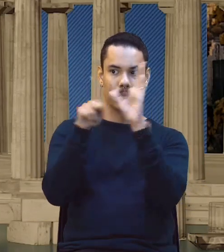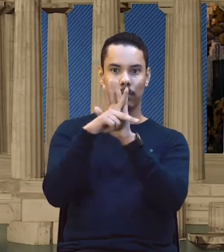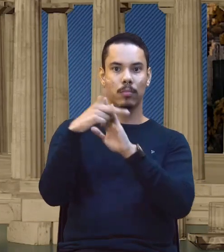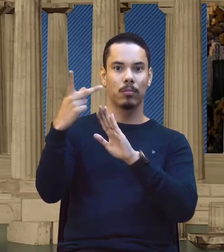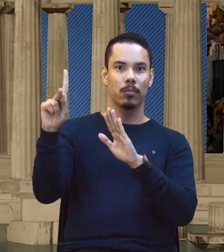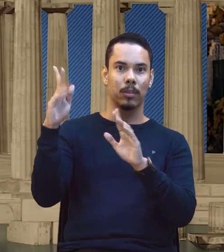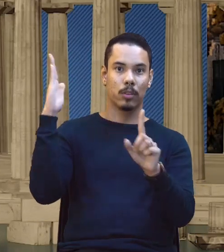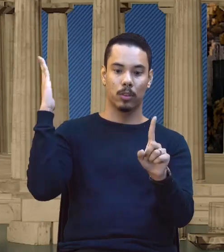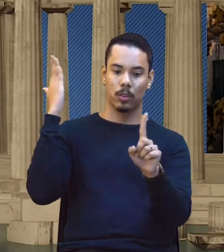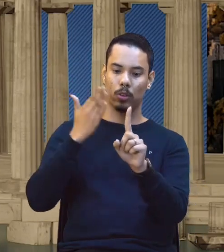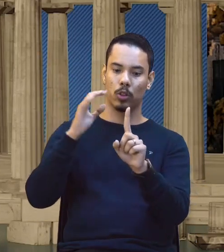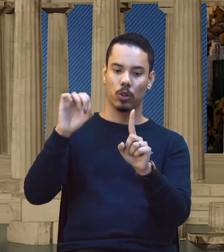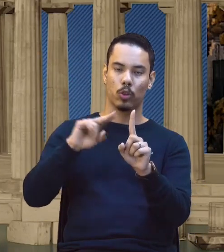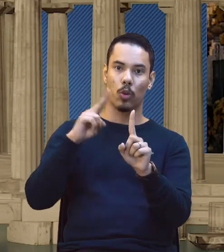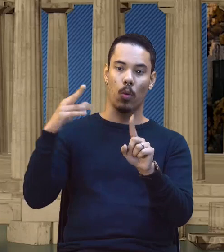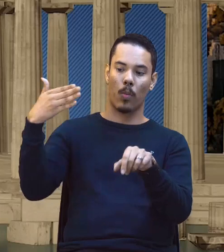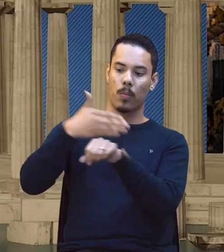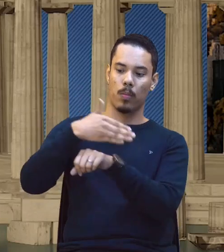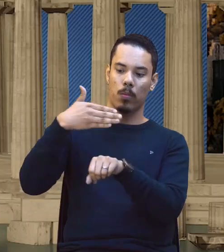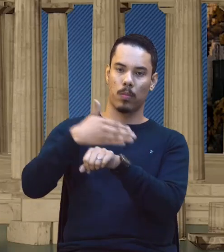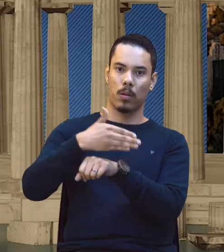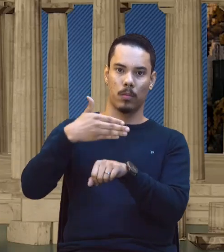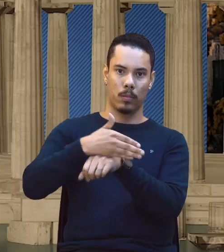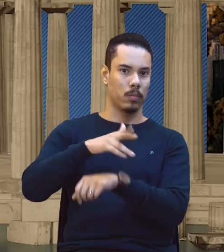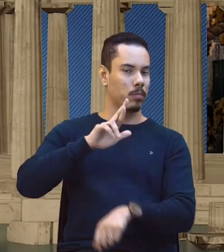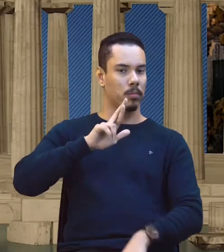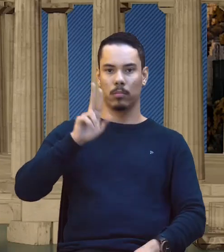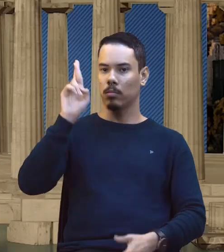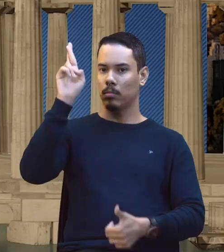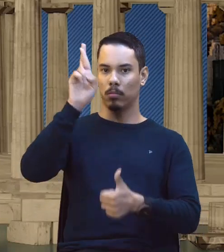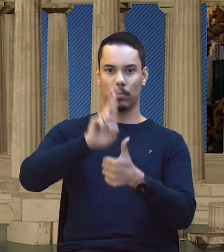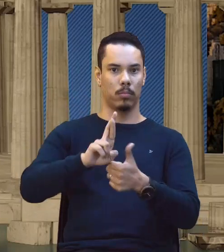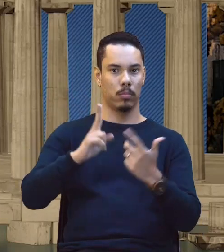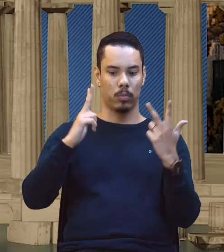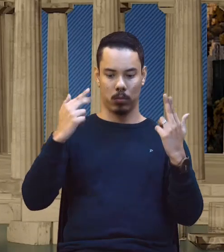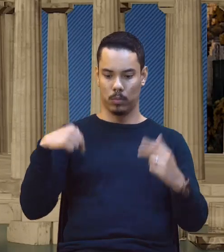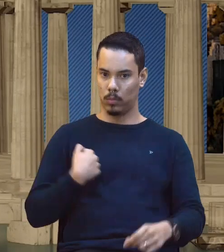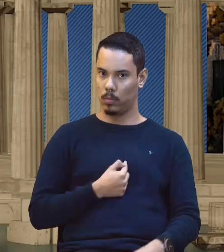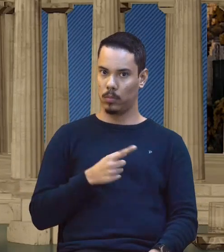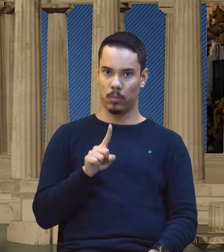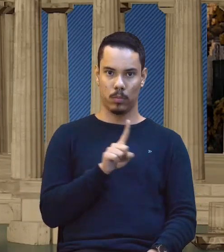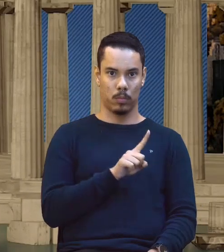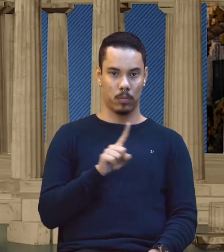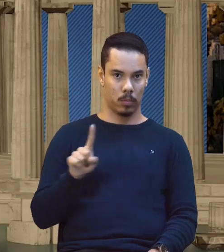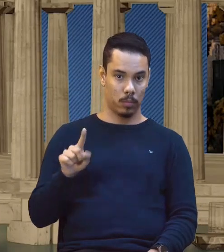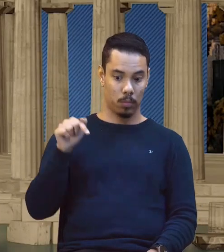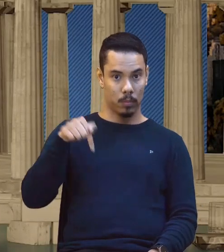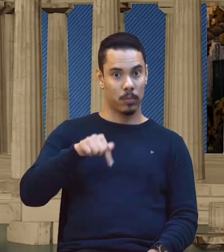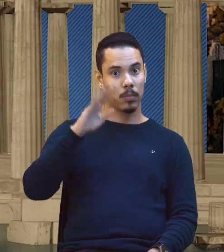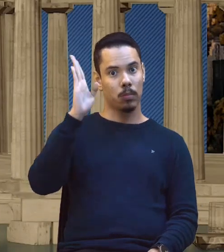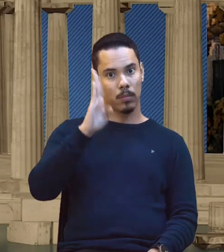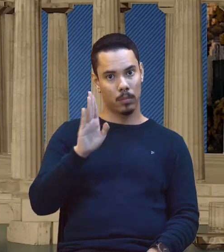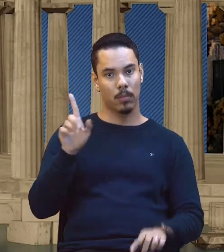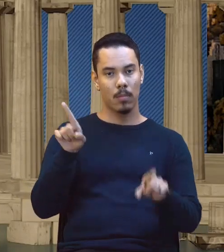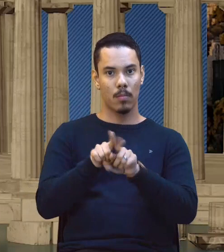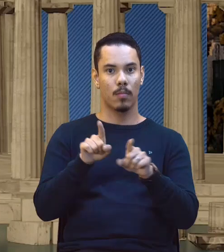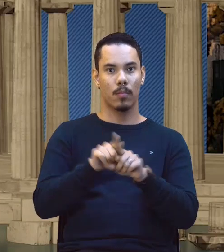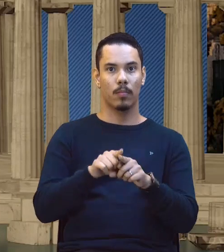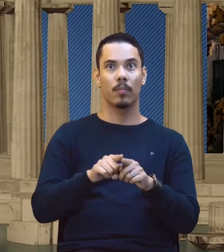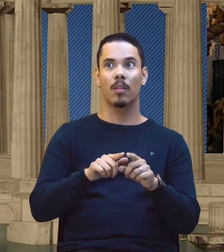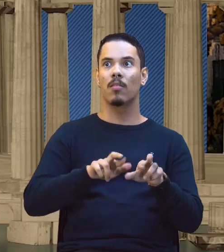ou participativa. Não era representativa que nem a nossa. Aqui no Brasil e em diversos outros